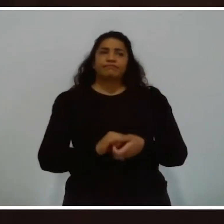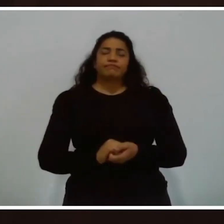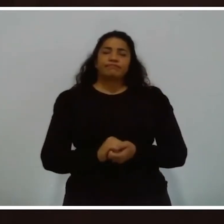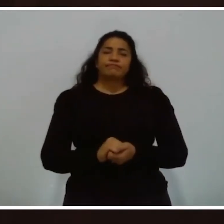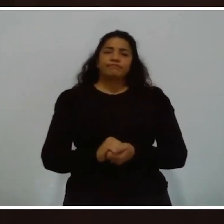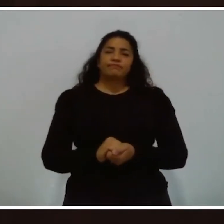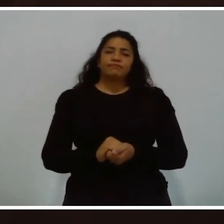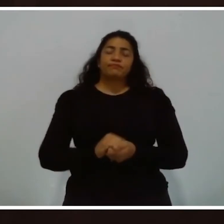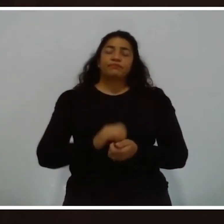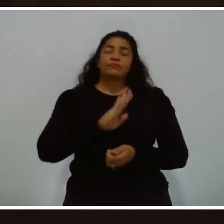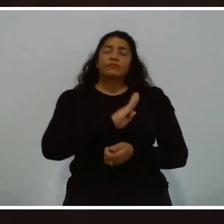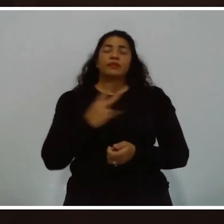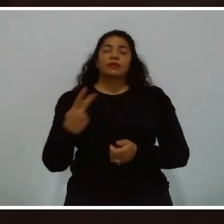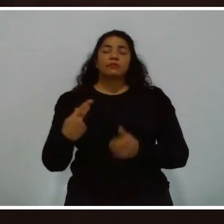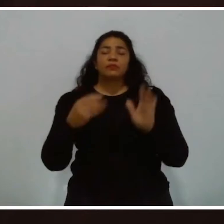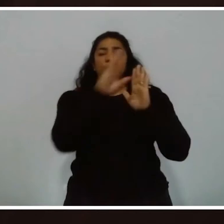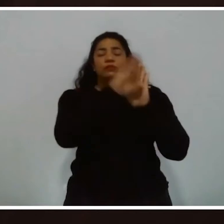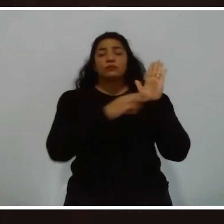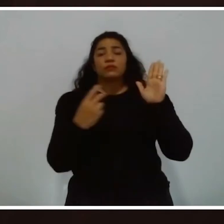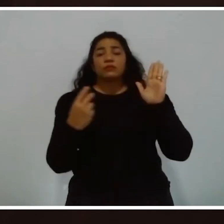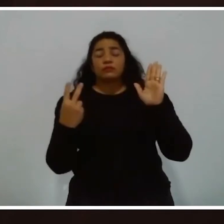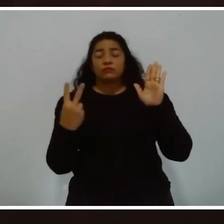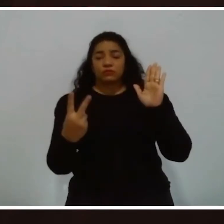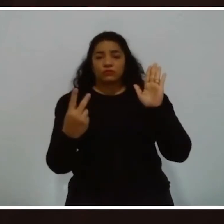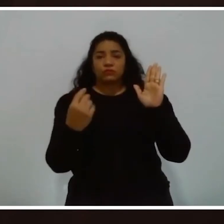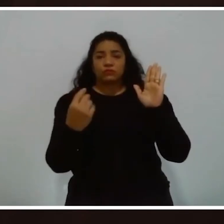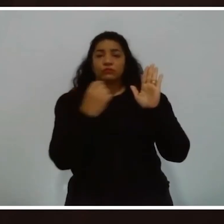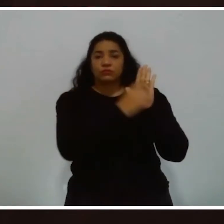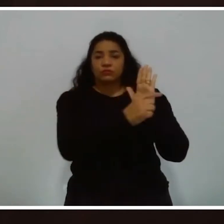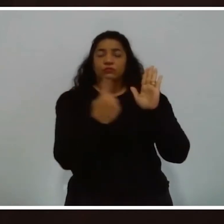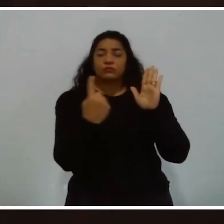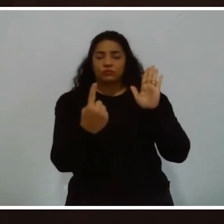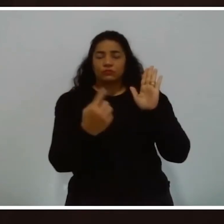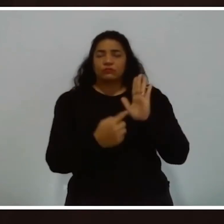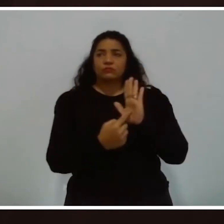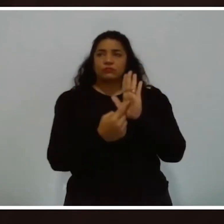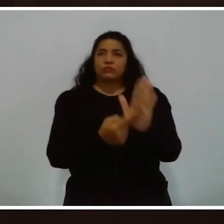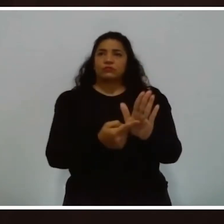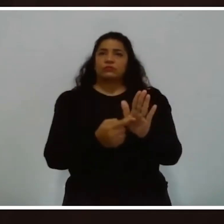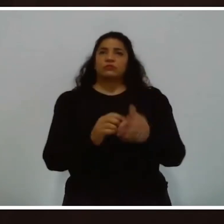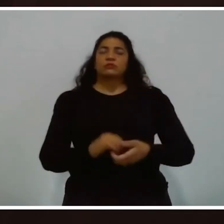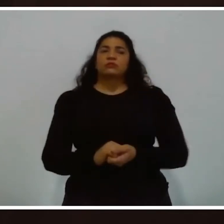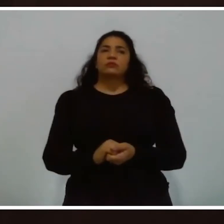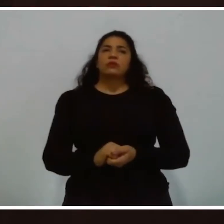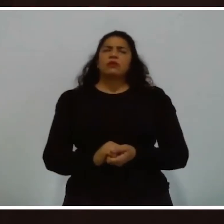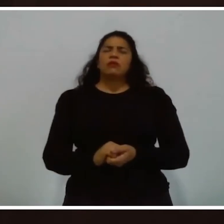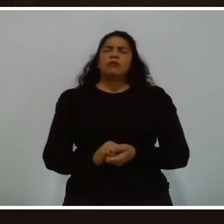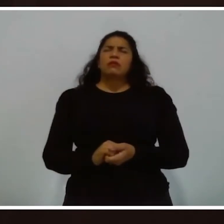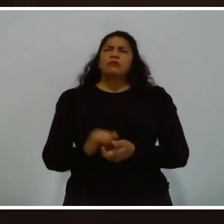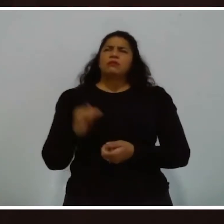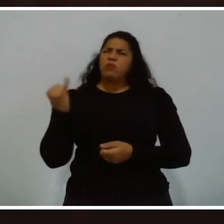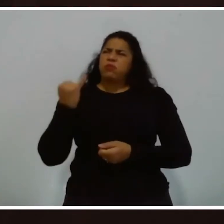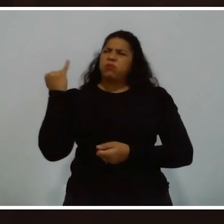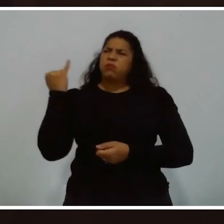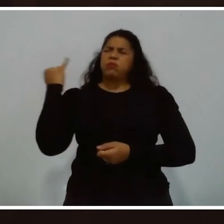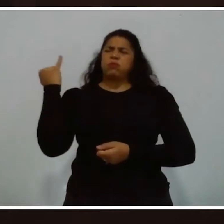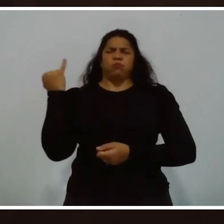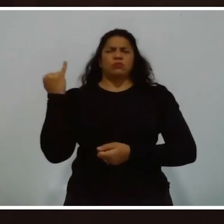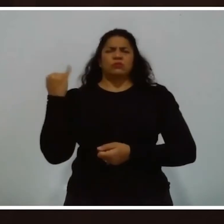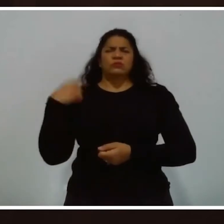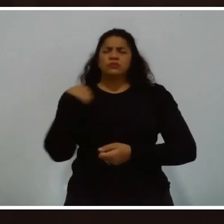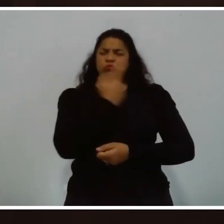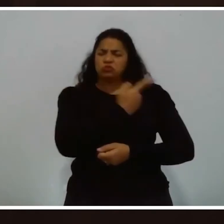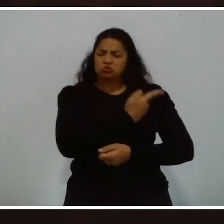Hebreus 2, 1. Por esta razão, importa que nos apeguemos com mais